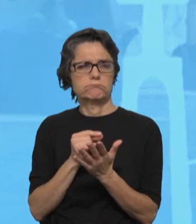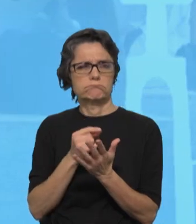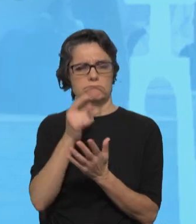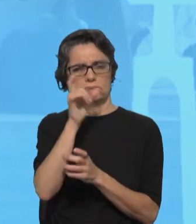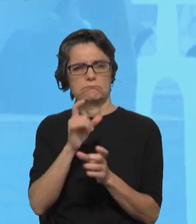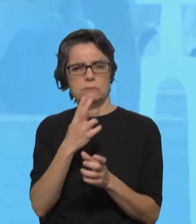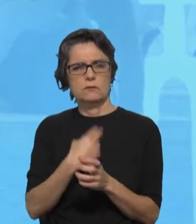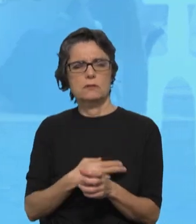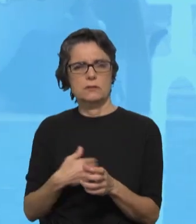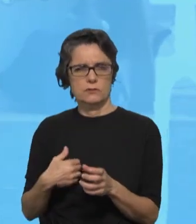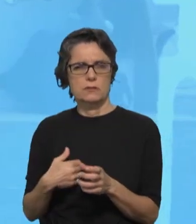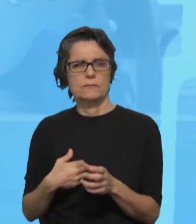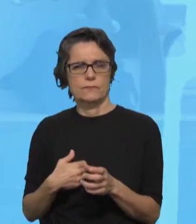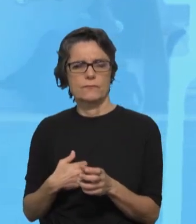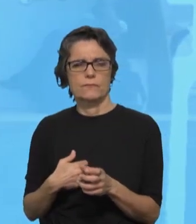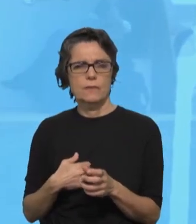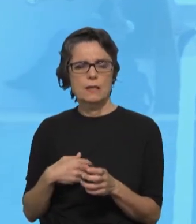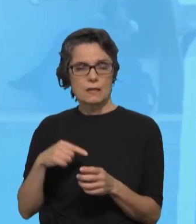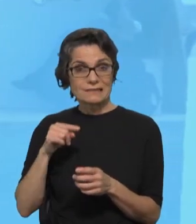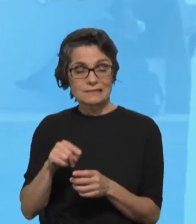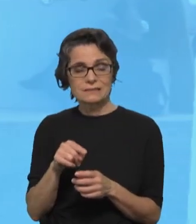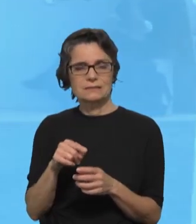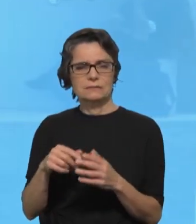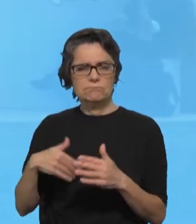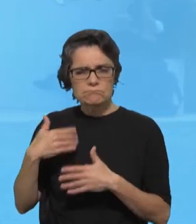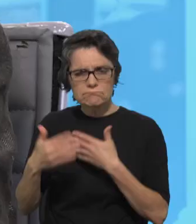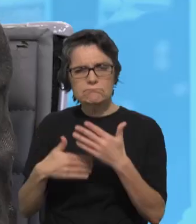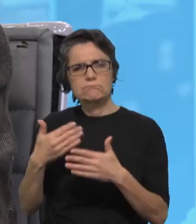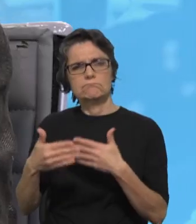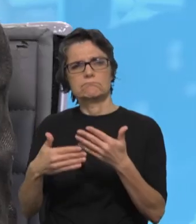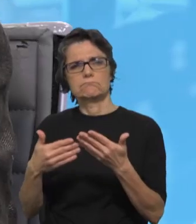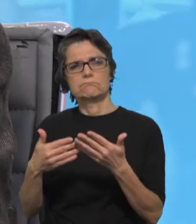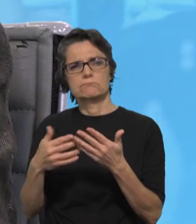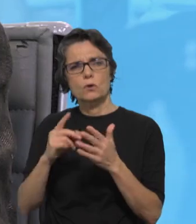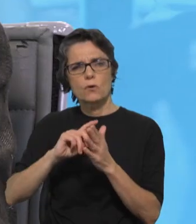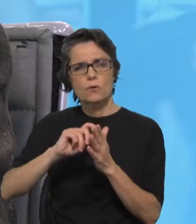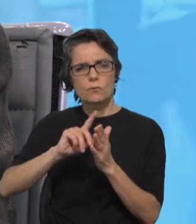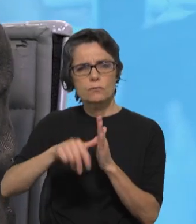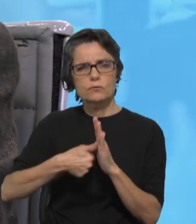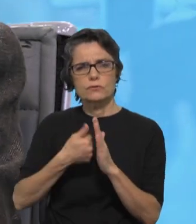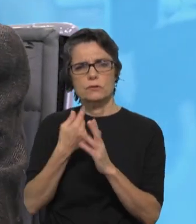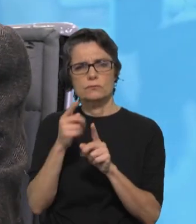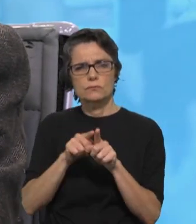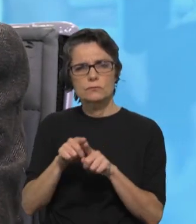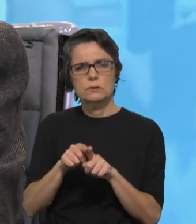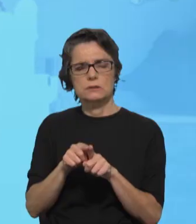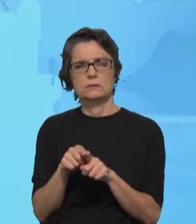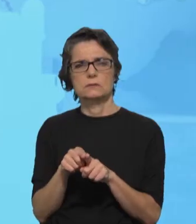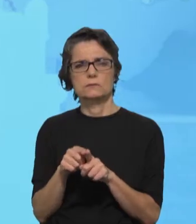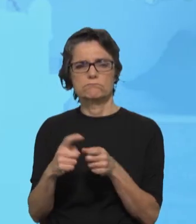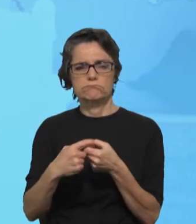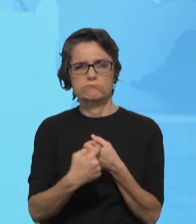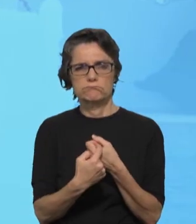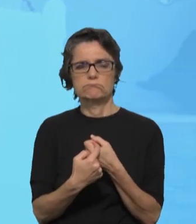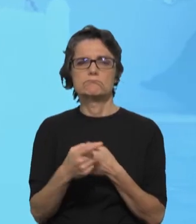cristãos que empreenderam então a sua adesão a determinados projetos políticos. Podemos dizer que